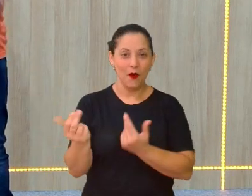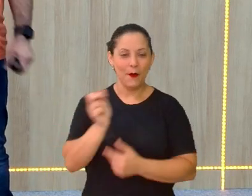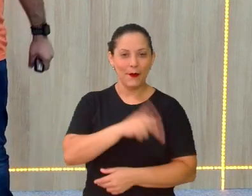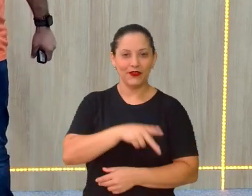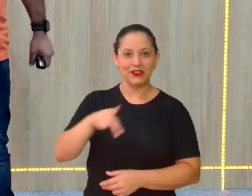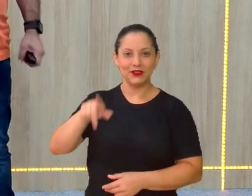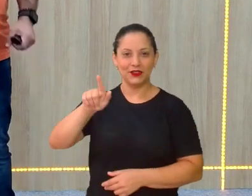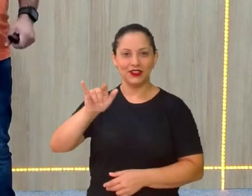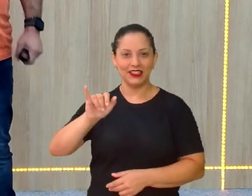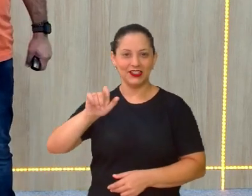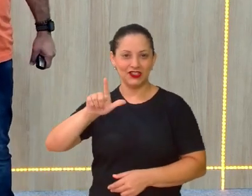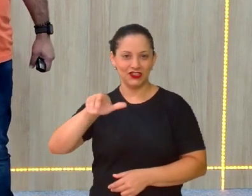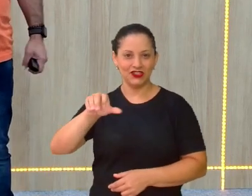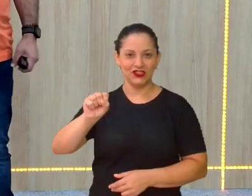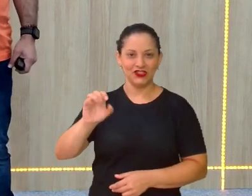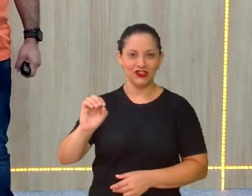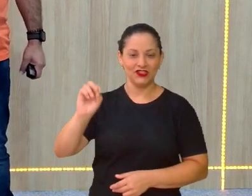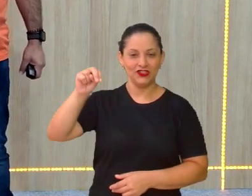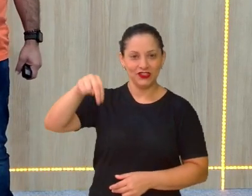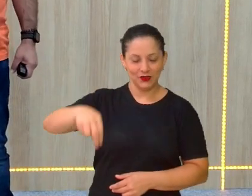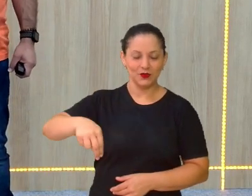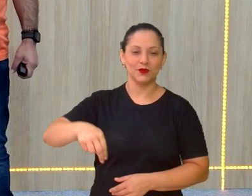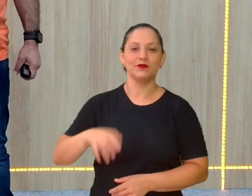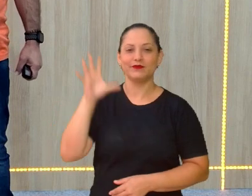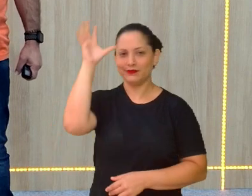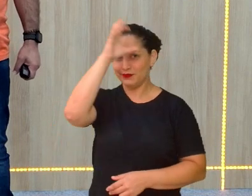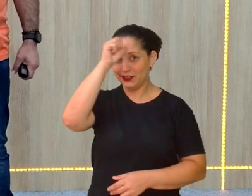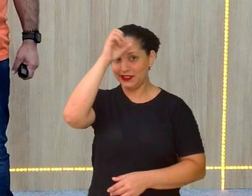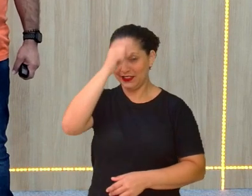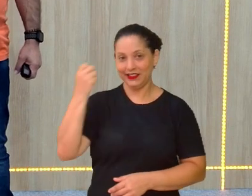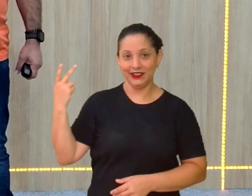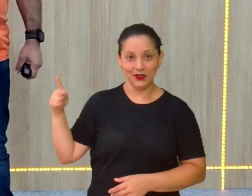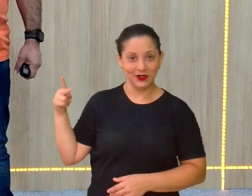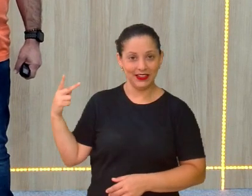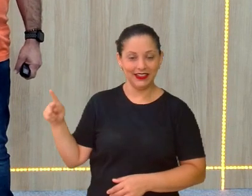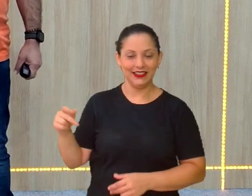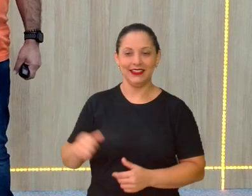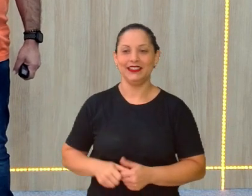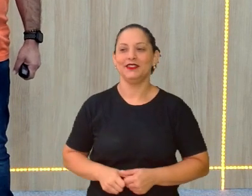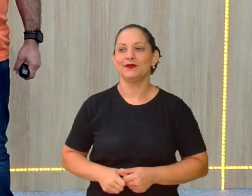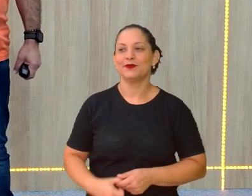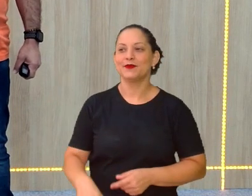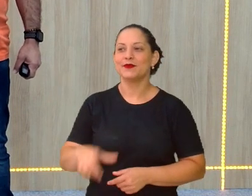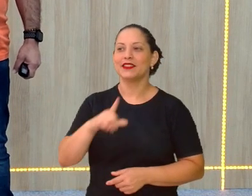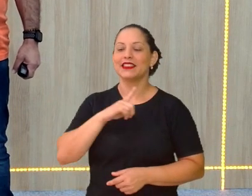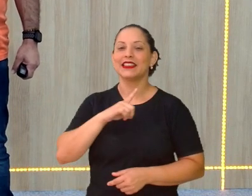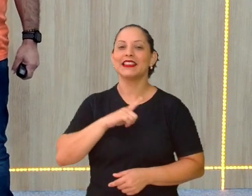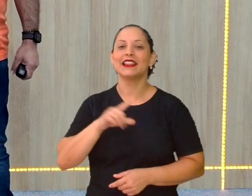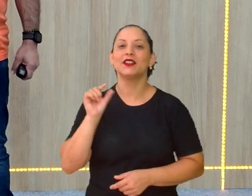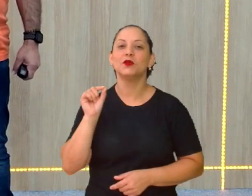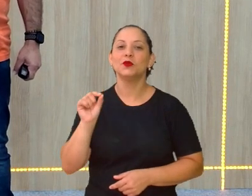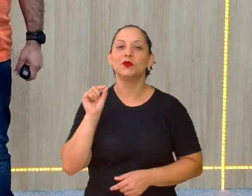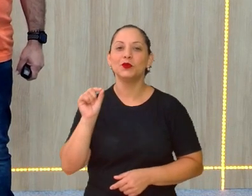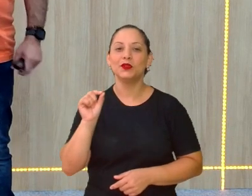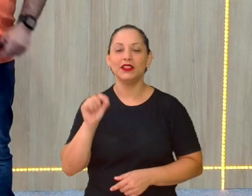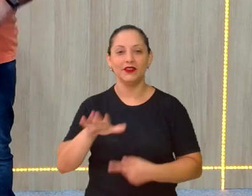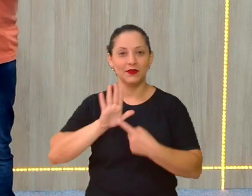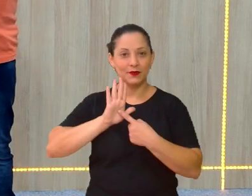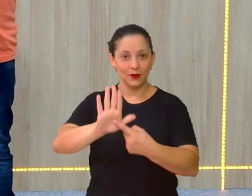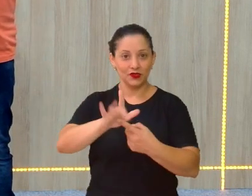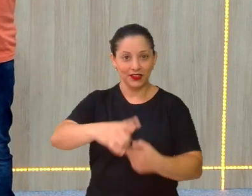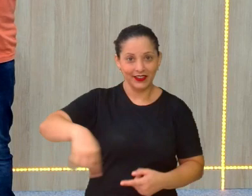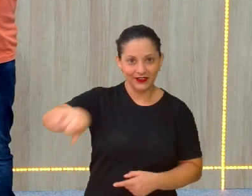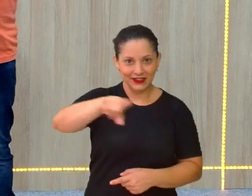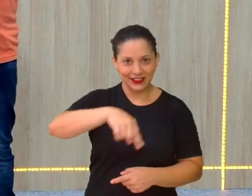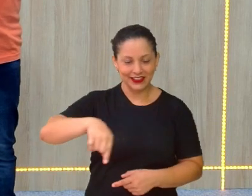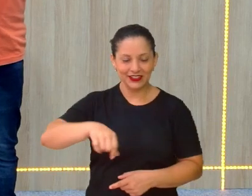ligado nesses paranauê de tecnologia, aprendi com ele. Então, a gente tem aqui, deixa eu mostrar para vocês, ao vivo